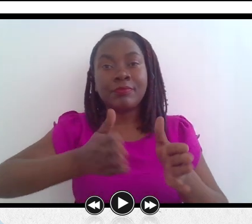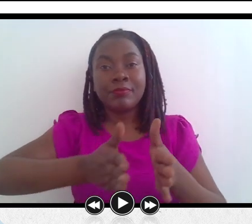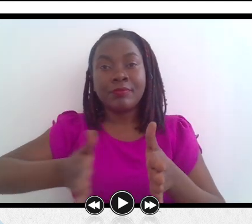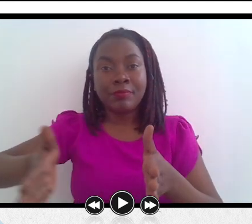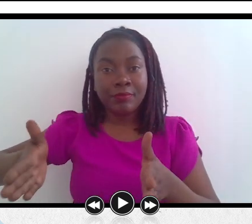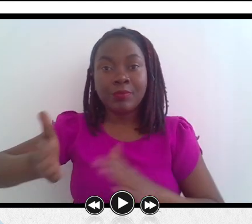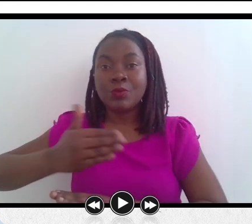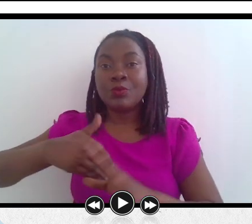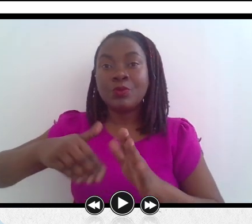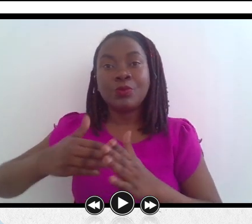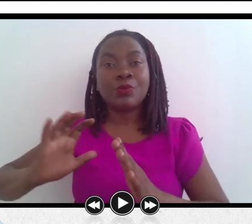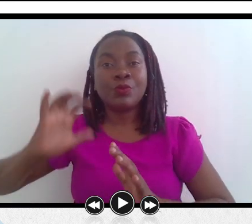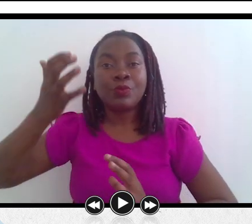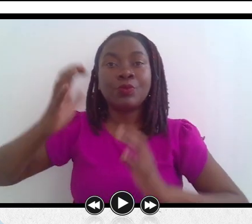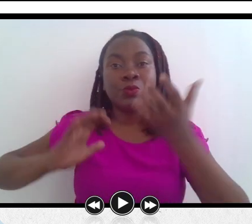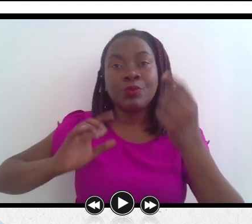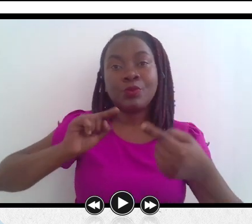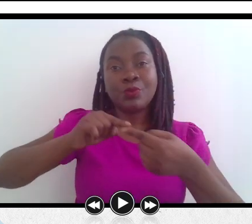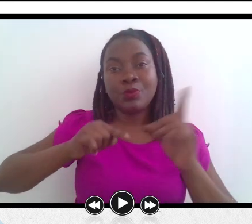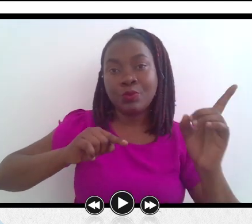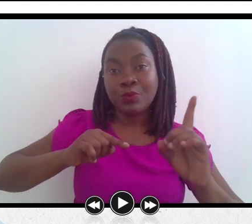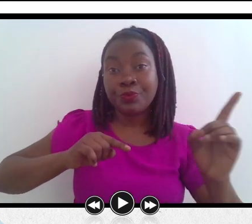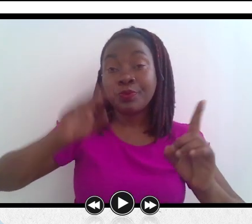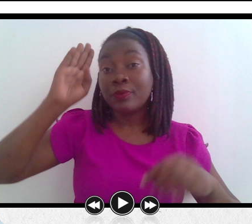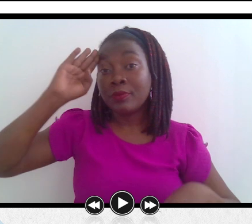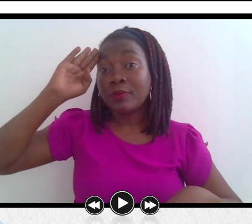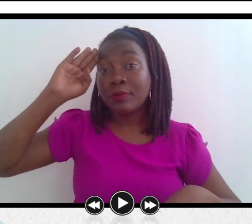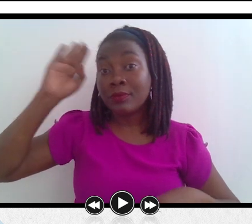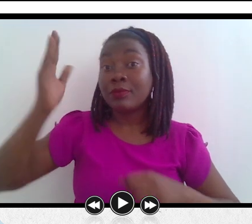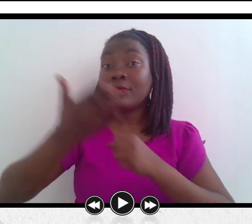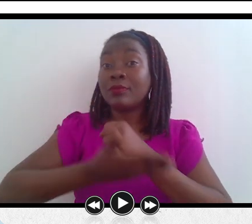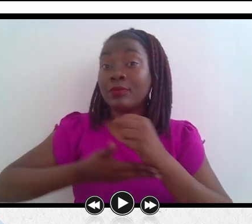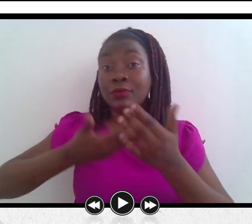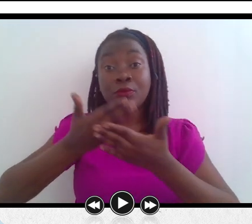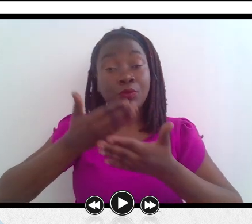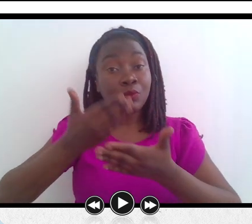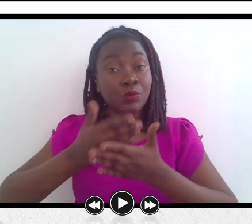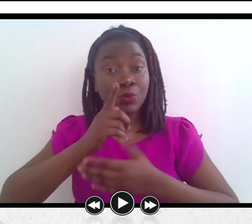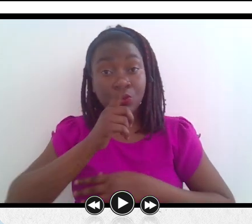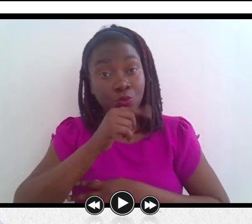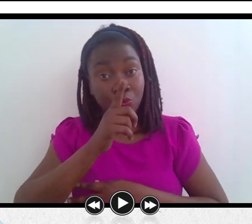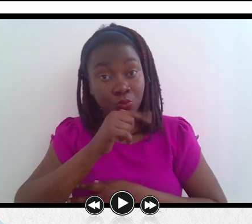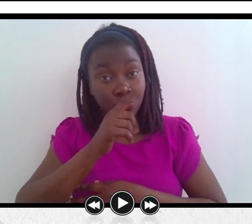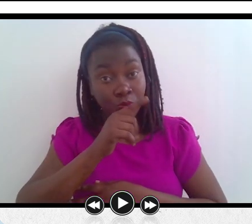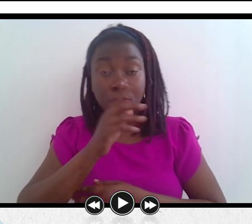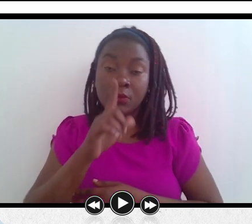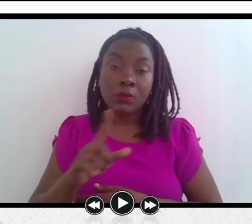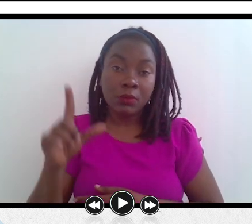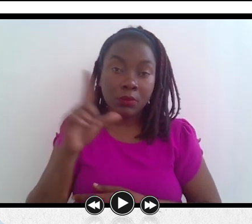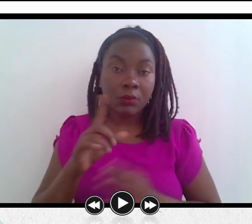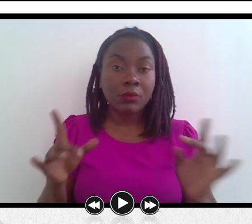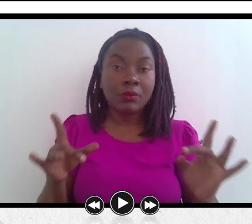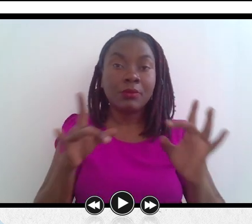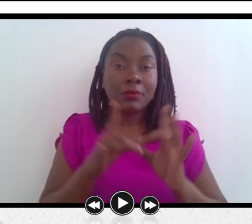organizar toda a situação de drenagem urbana, principalmente baseado nos estudos hidrológicos e, obviamente,